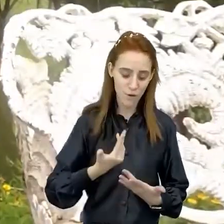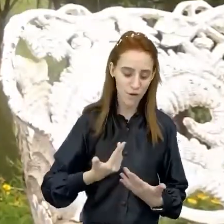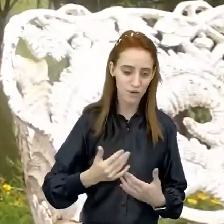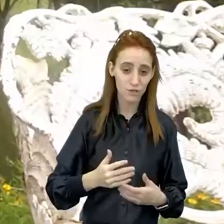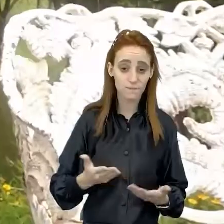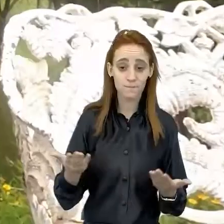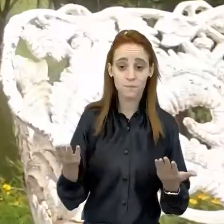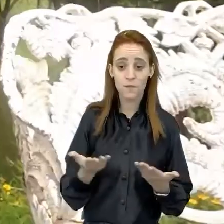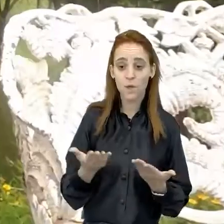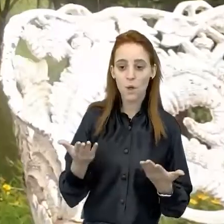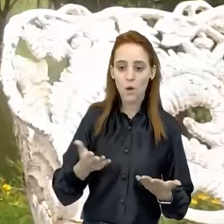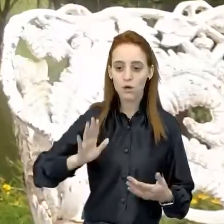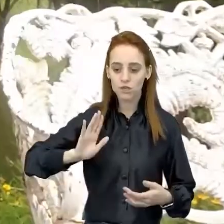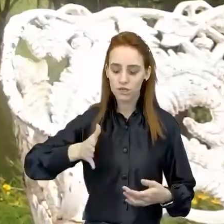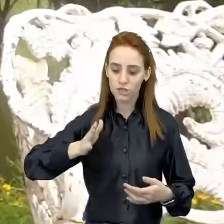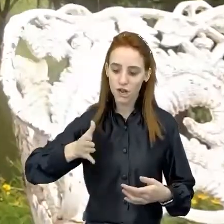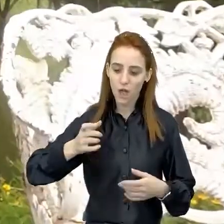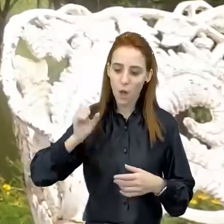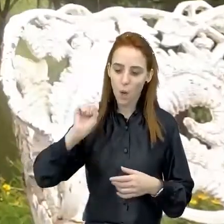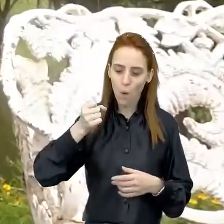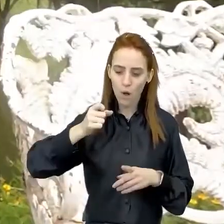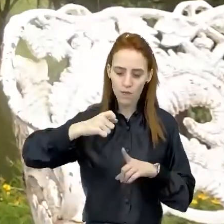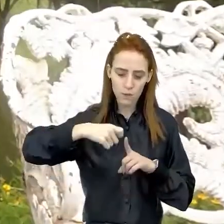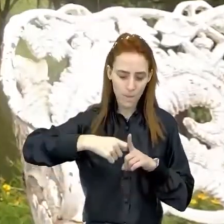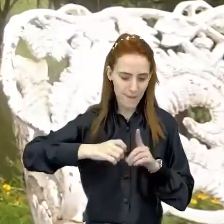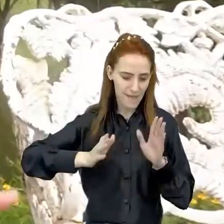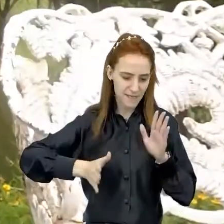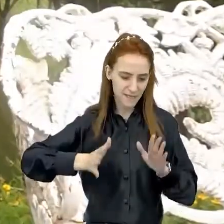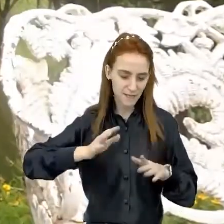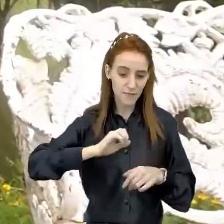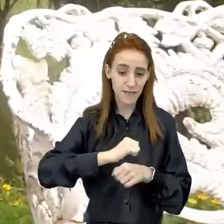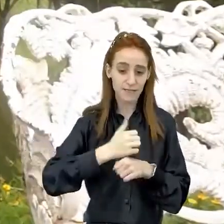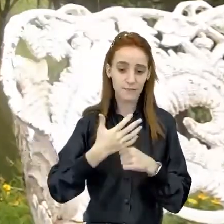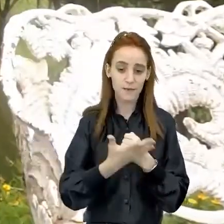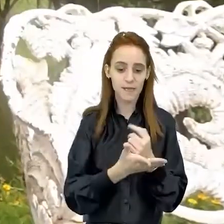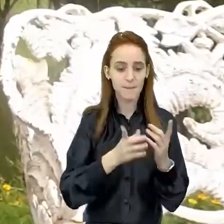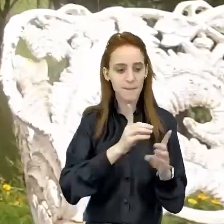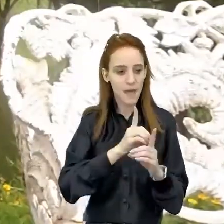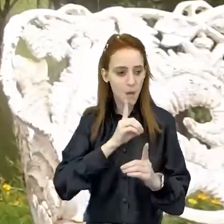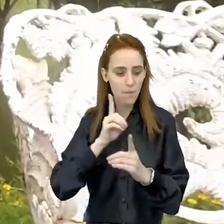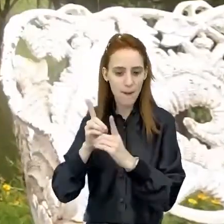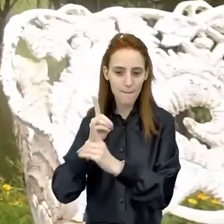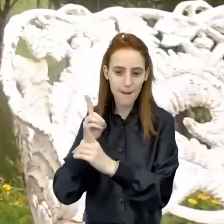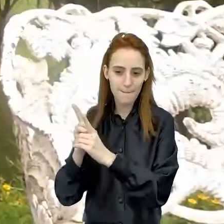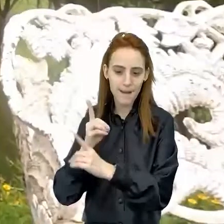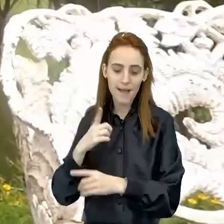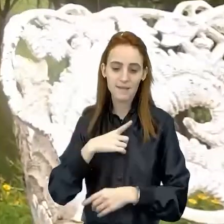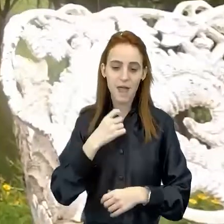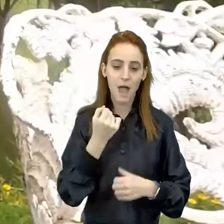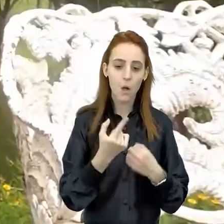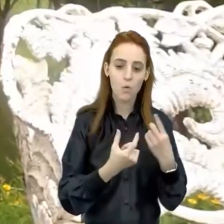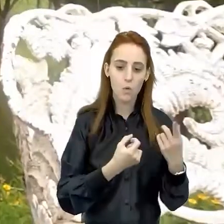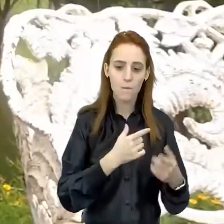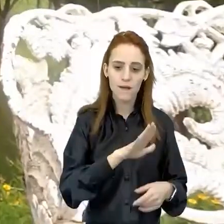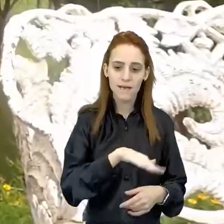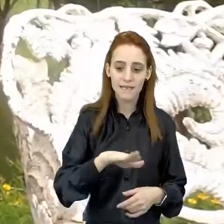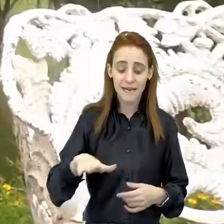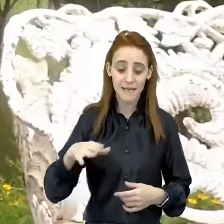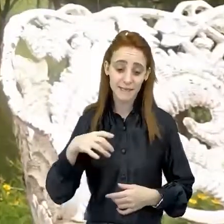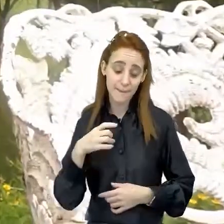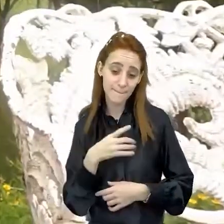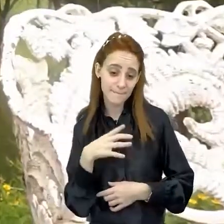E hoje, depois de mais de 8 meses, desse afastamento social que a gente está vivendo, tem crianças tendo